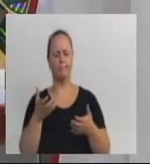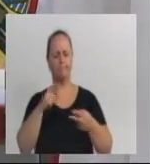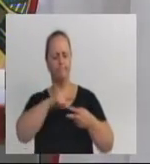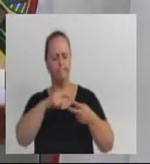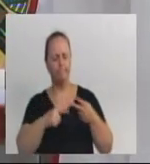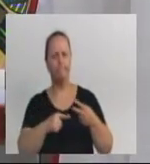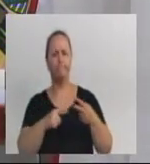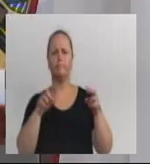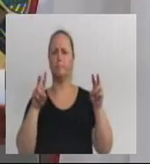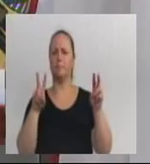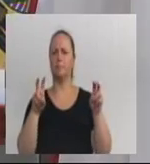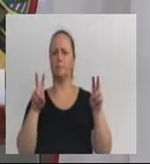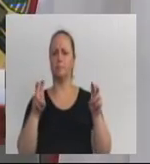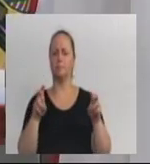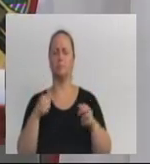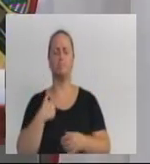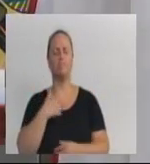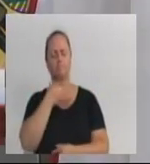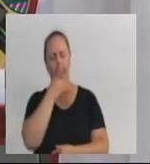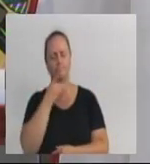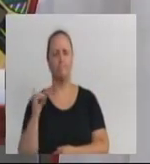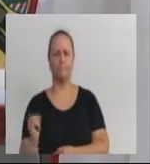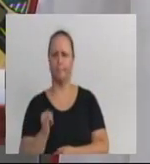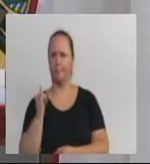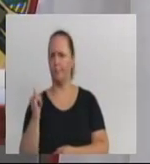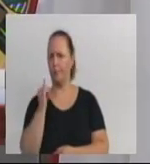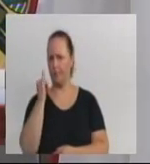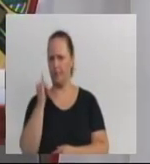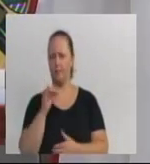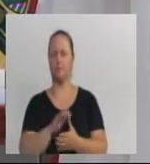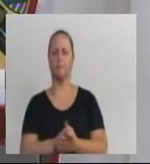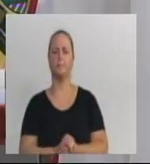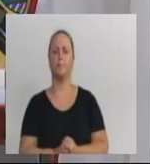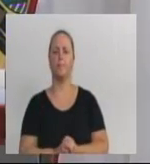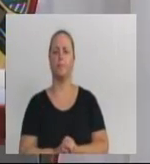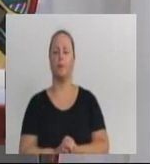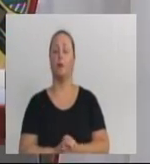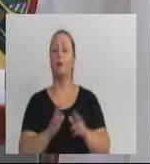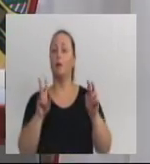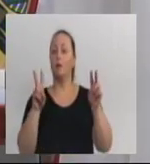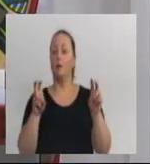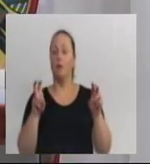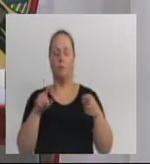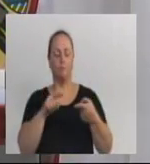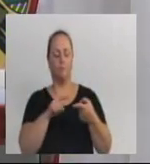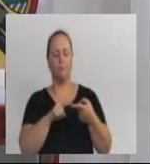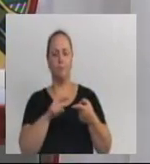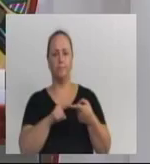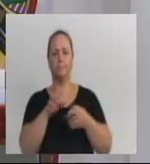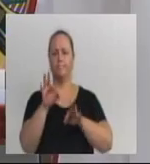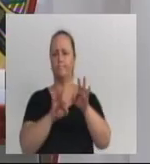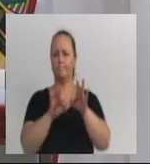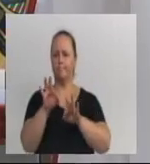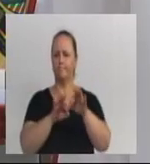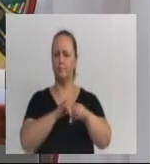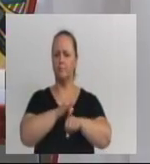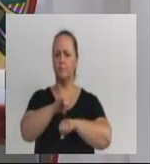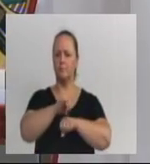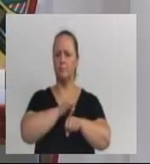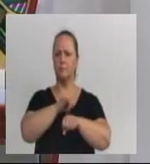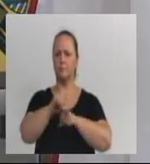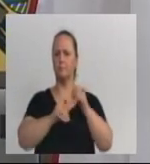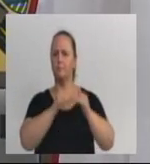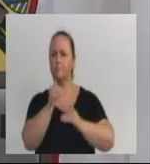acho importantes. Um deles, que diz respeito ao plano estratégico de desenvolvimento